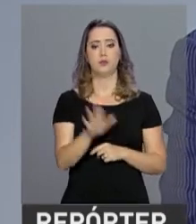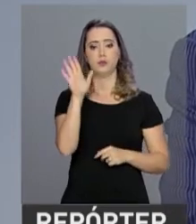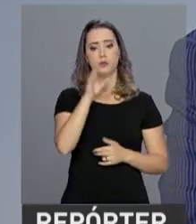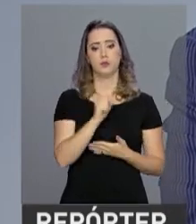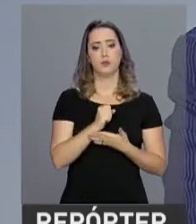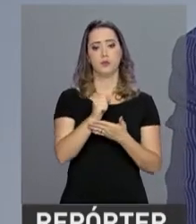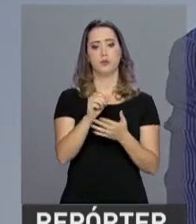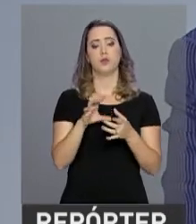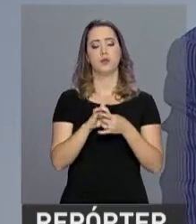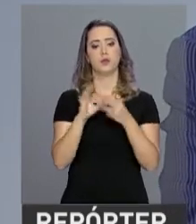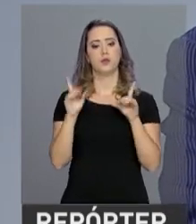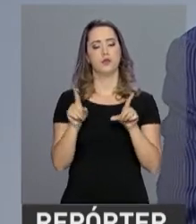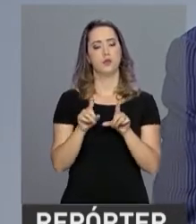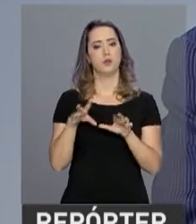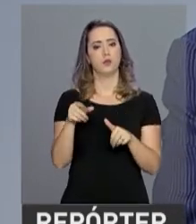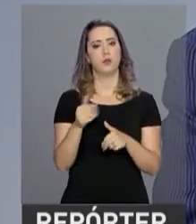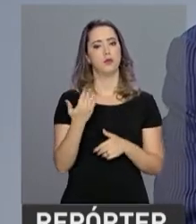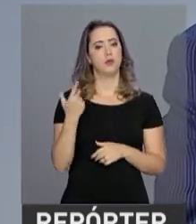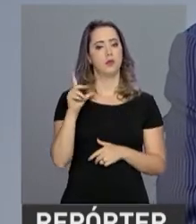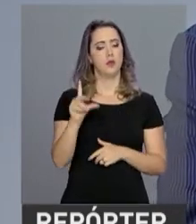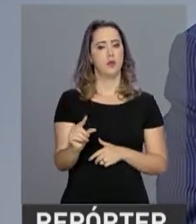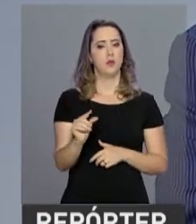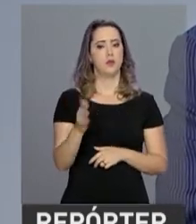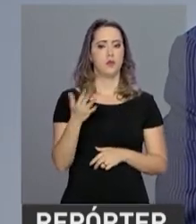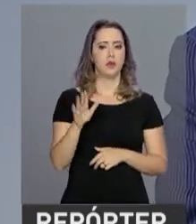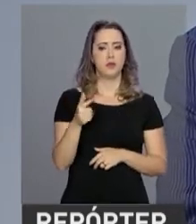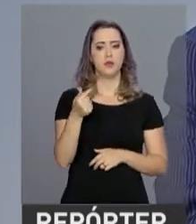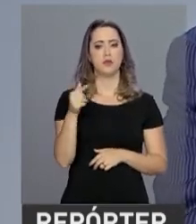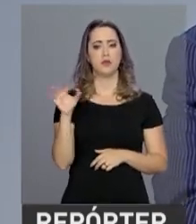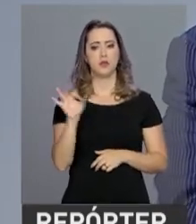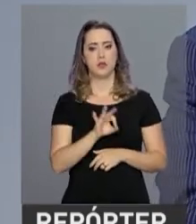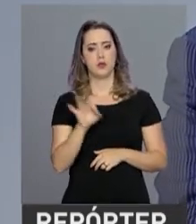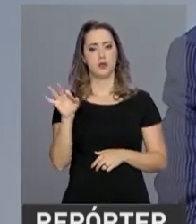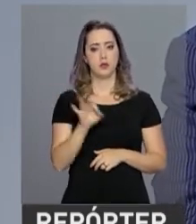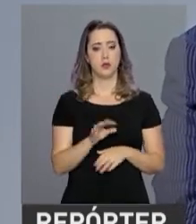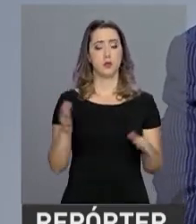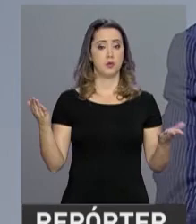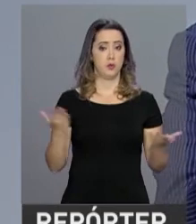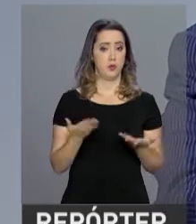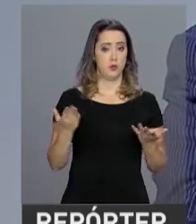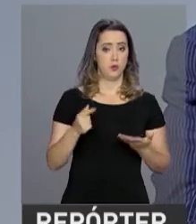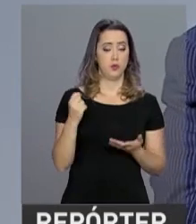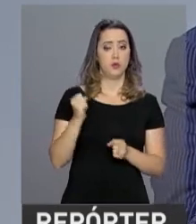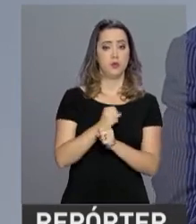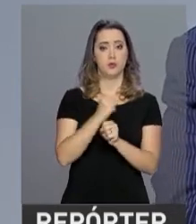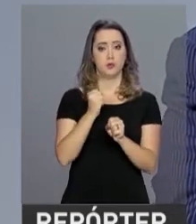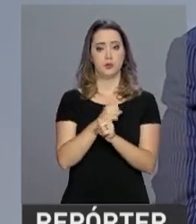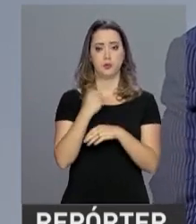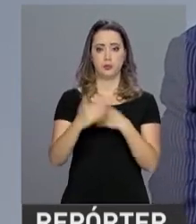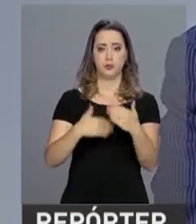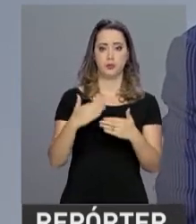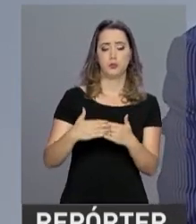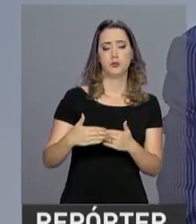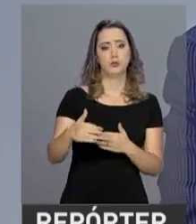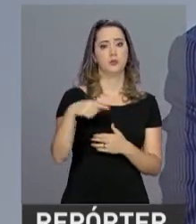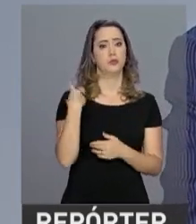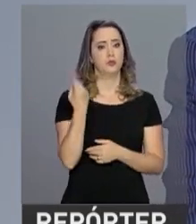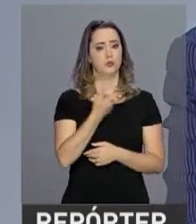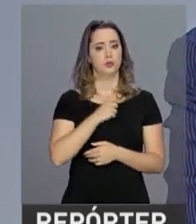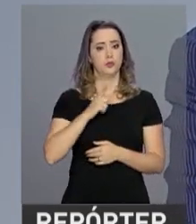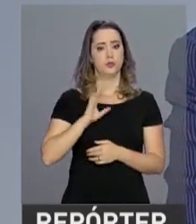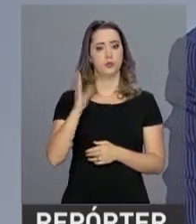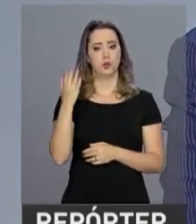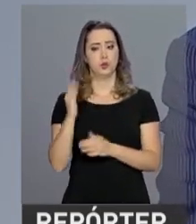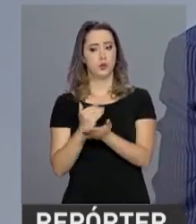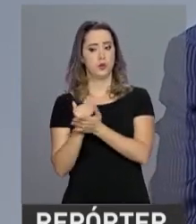autorizado e claro um pouco menos de 7% com aquilo que está sendo em construção em evolução nós temos entre